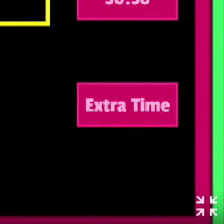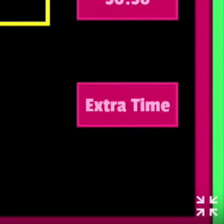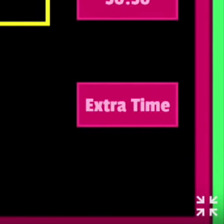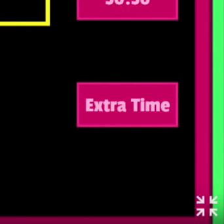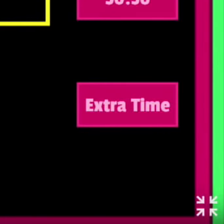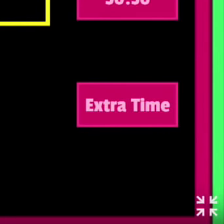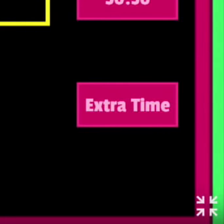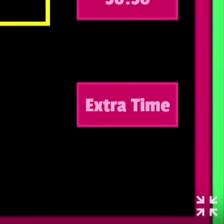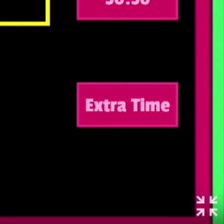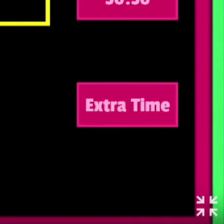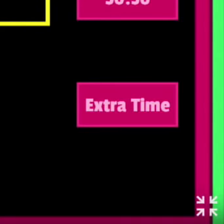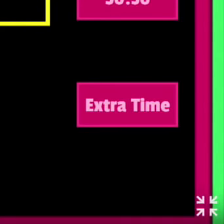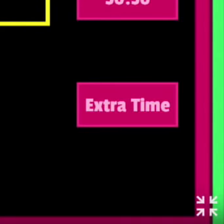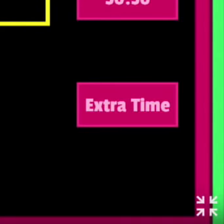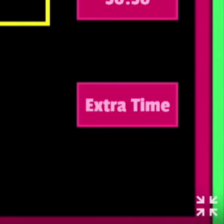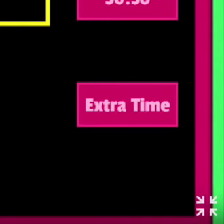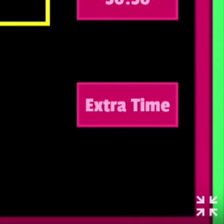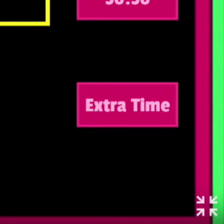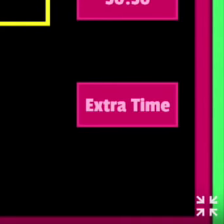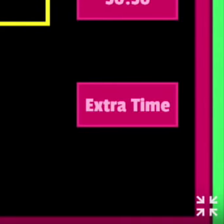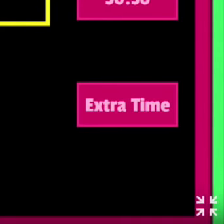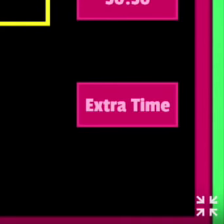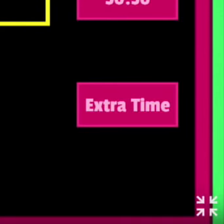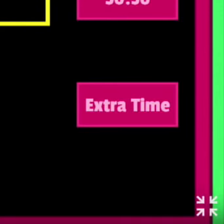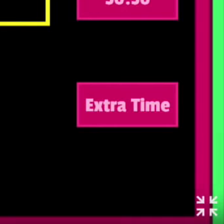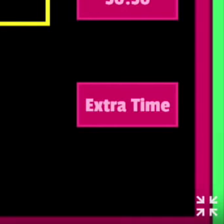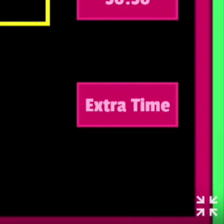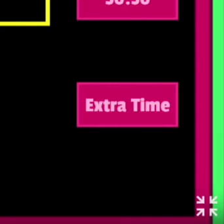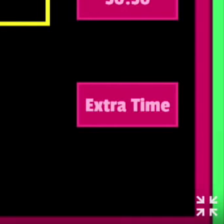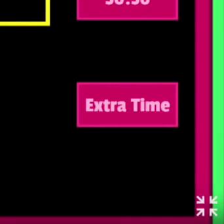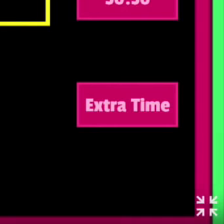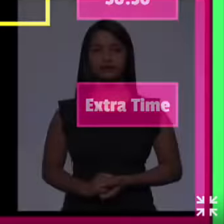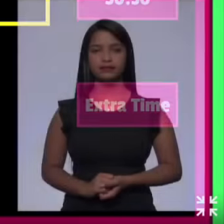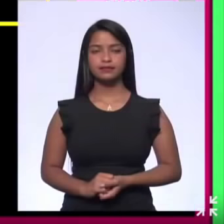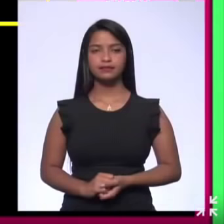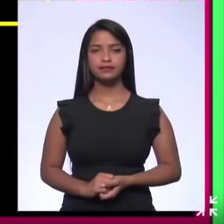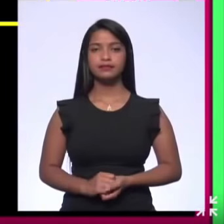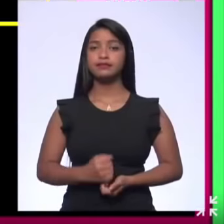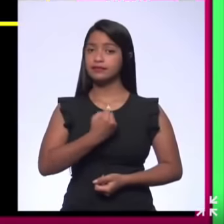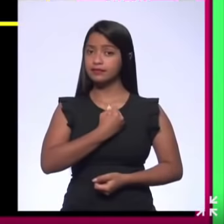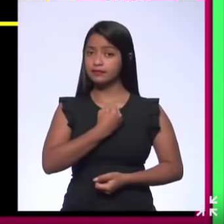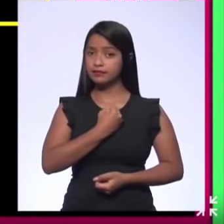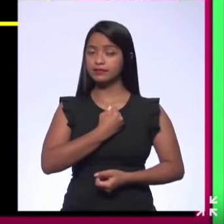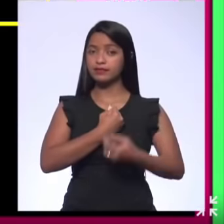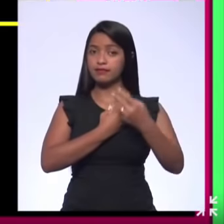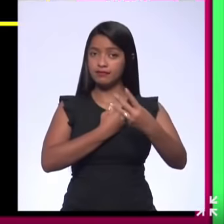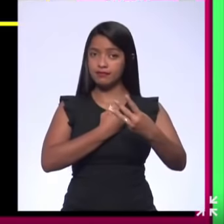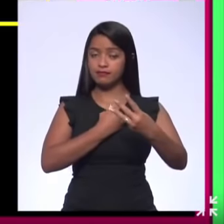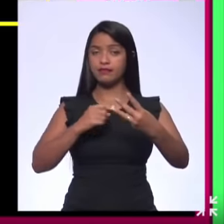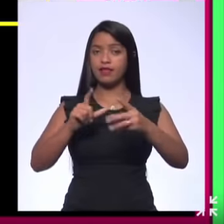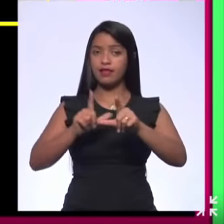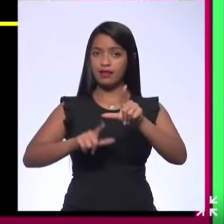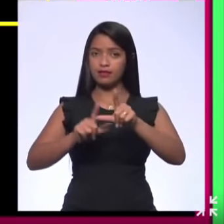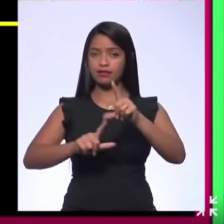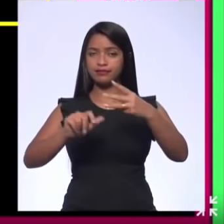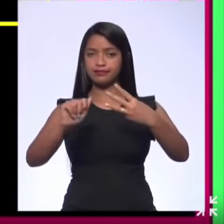Coloque o número, gente. Ou escreve a palavra. Coloquem o número, que fica mais fácil. Ou escreve a palavra.